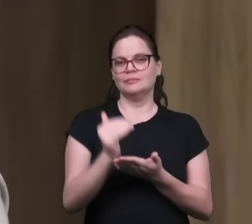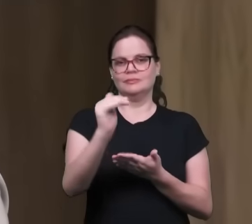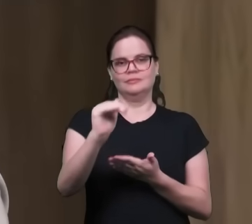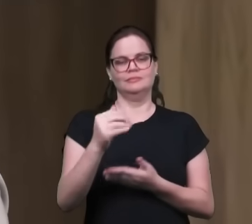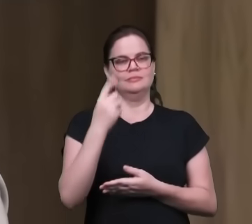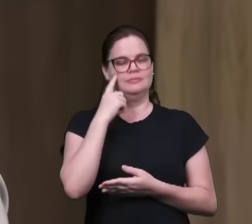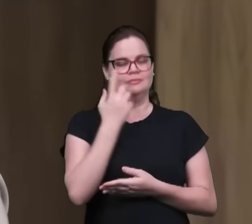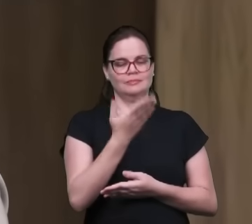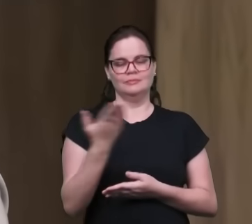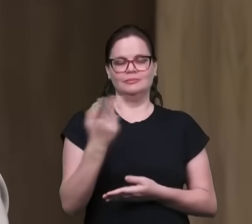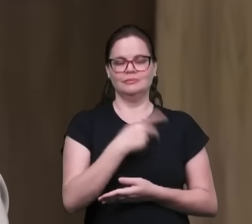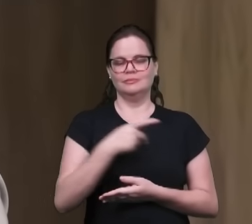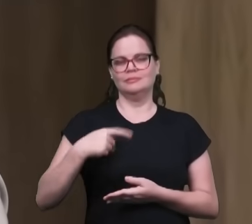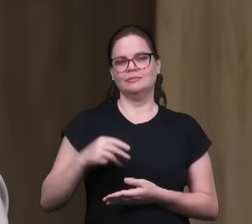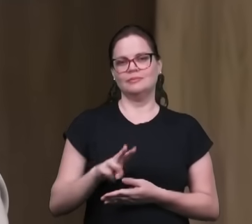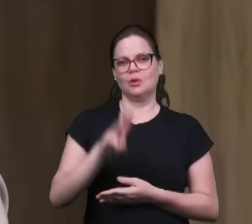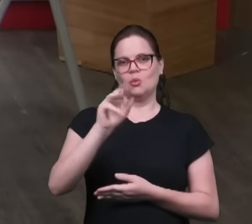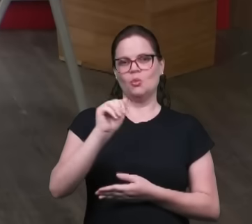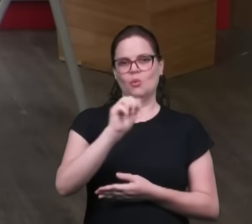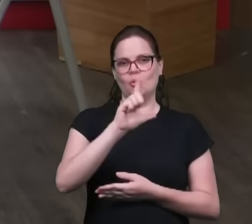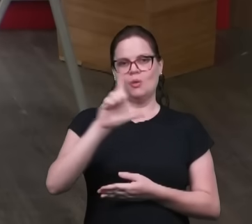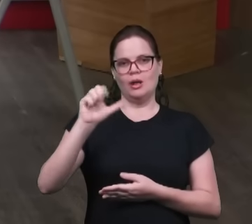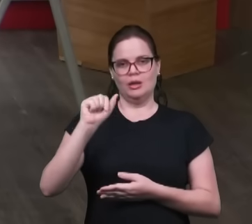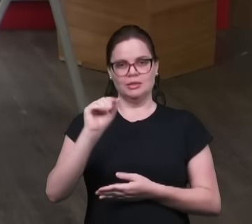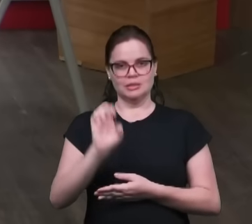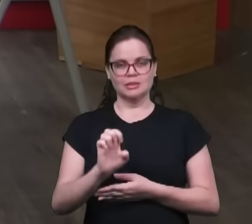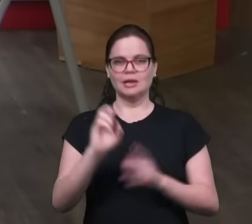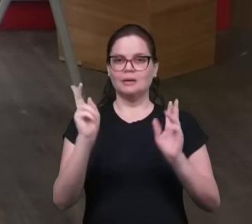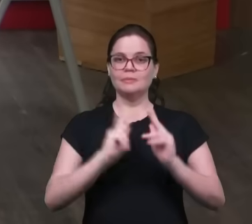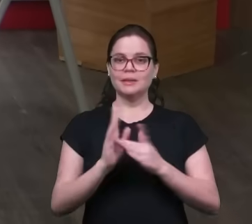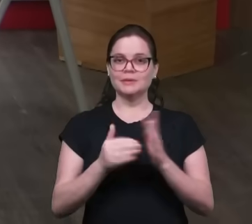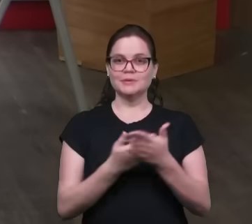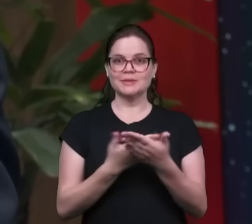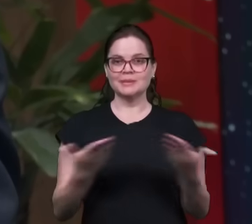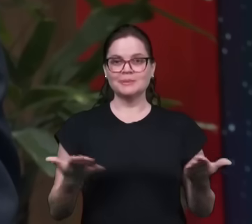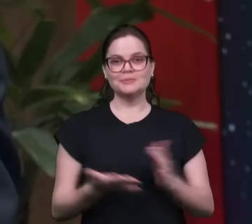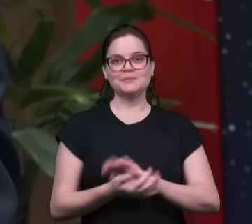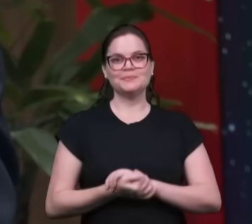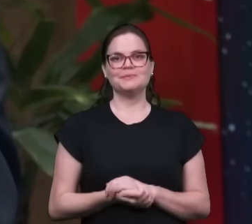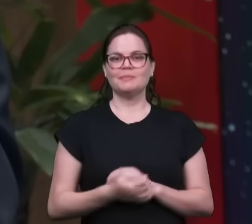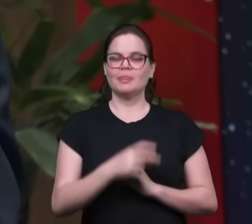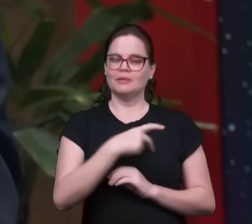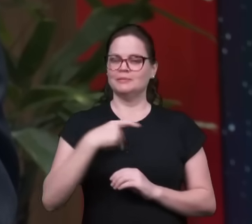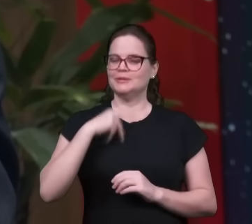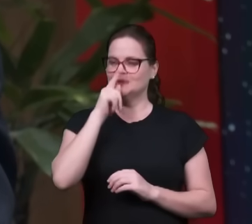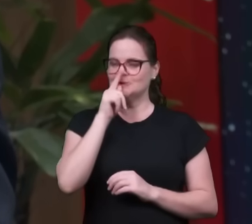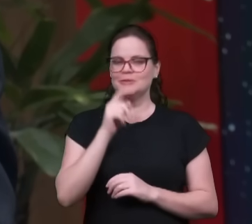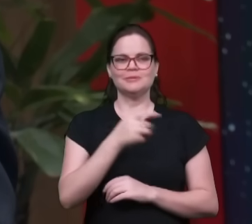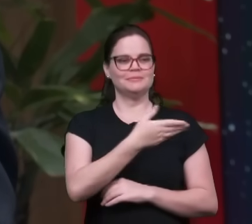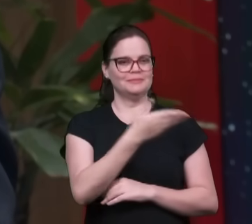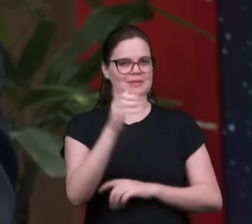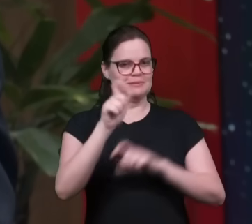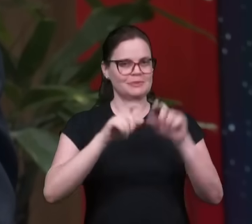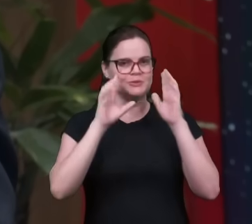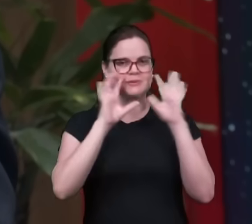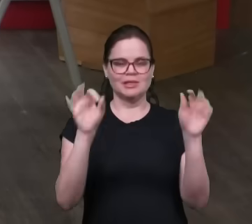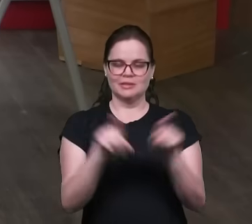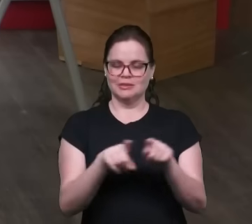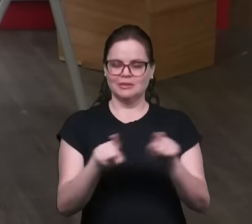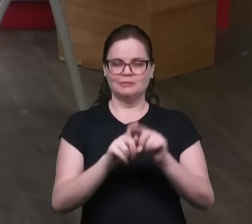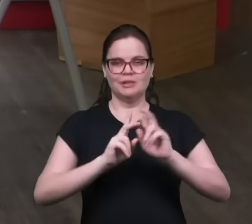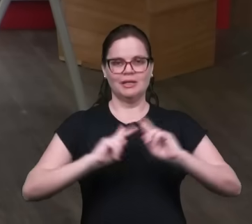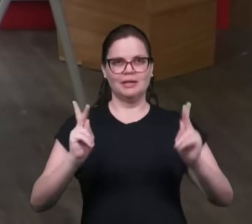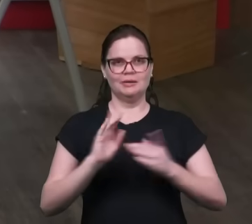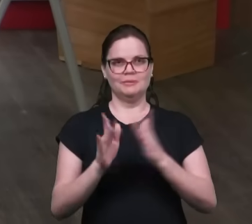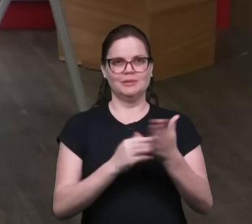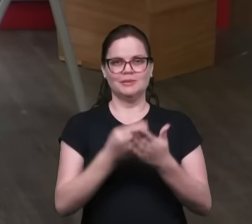aqui a presença do pastor Wallace Rossetti. Pastor Wallace, a paz do Senhor Jesus. Paz do Senhor, pastor Gilson, a paz dos seus irmãos que nos acompanham. Muito bem.